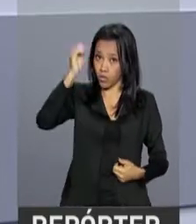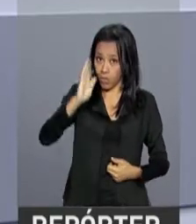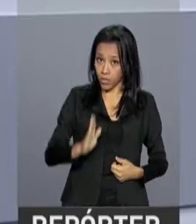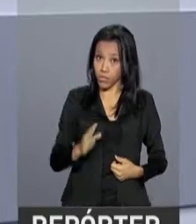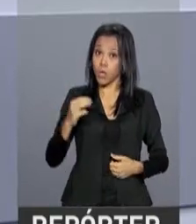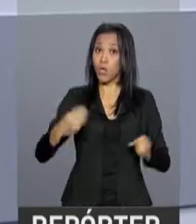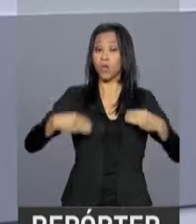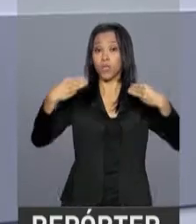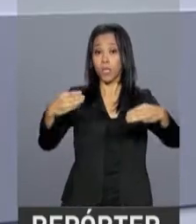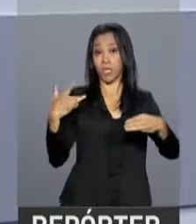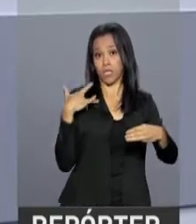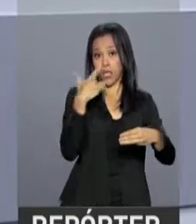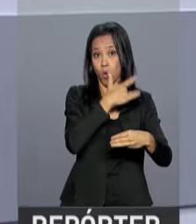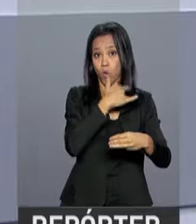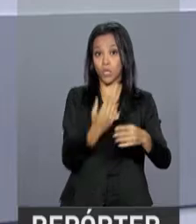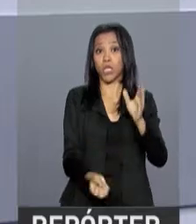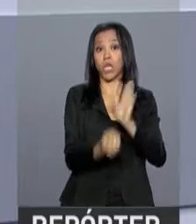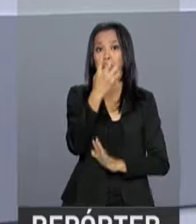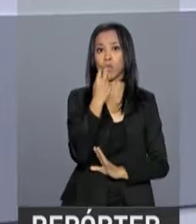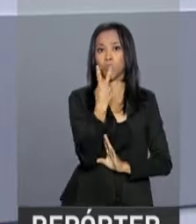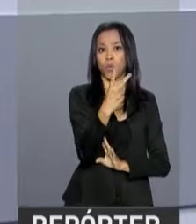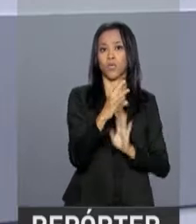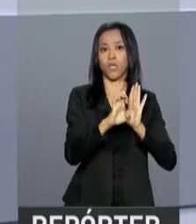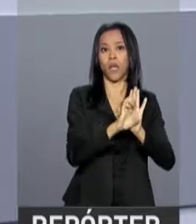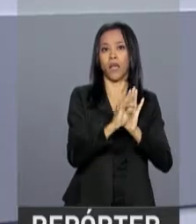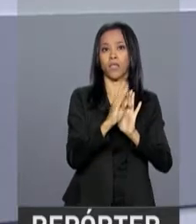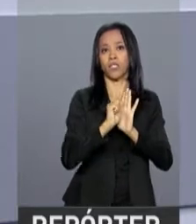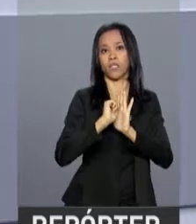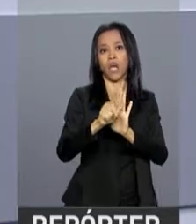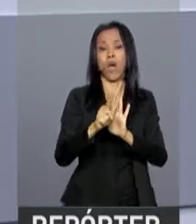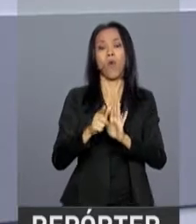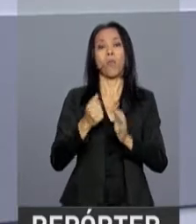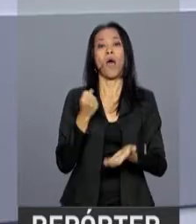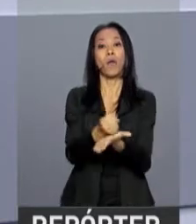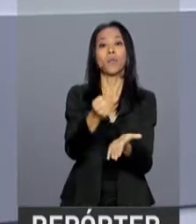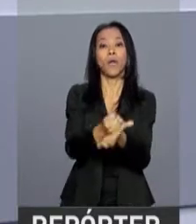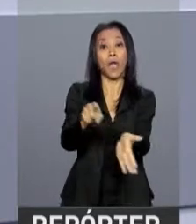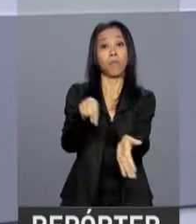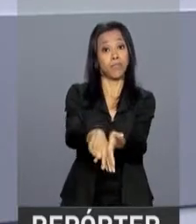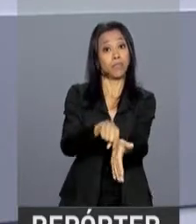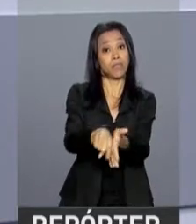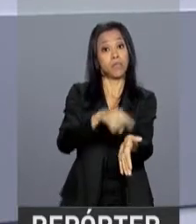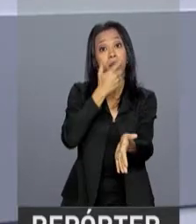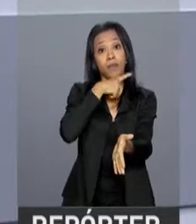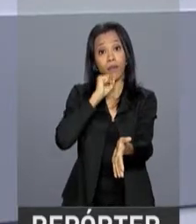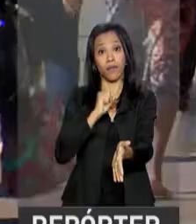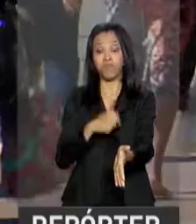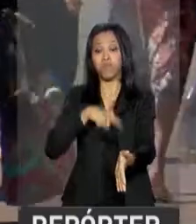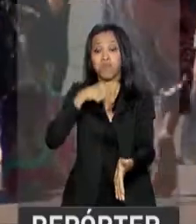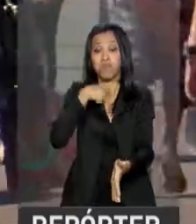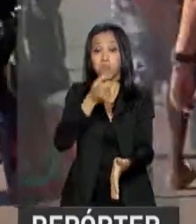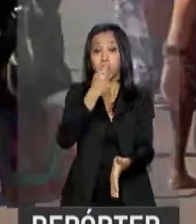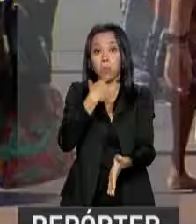ministério da saúde lançou dois editais para apoiar pesquisas sobre a resistência aos antibióticos